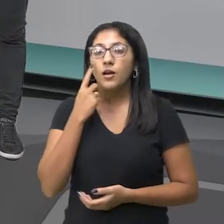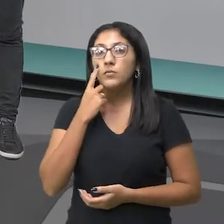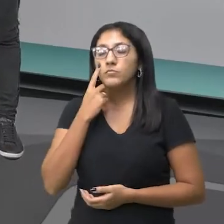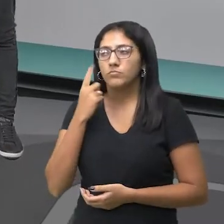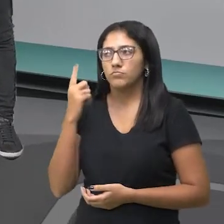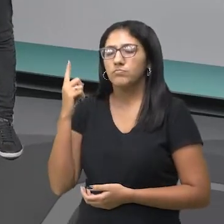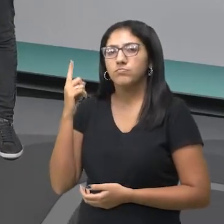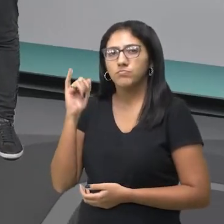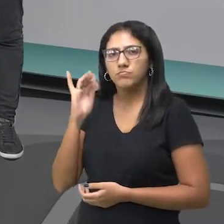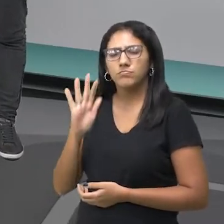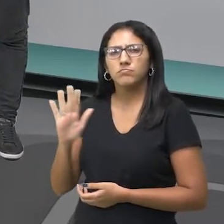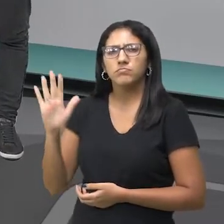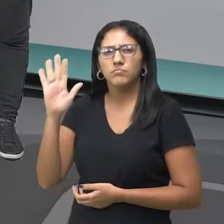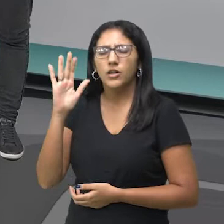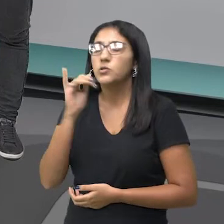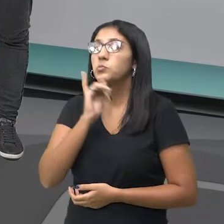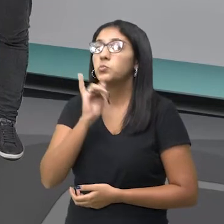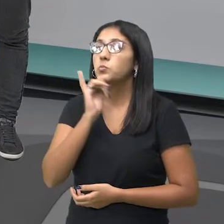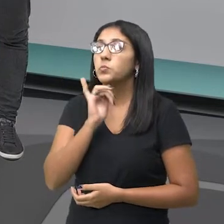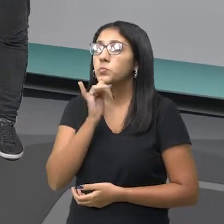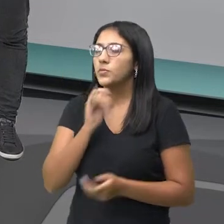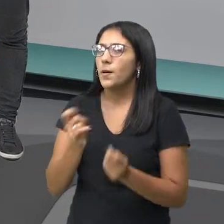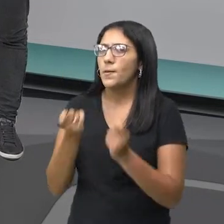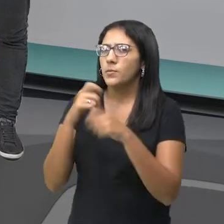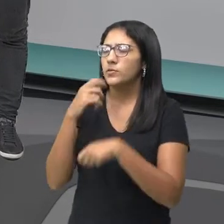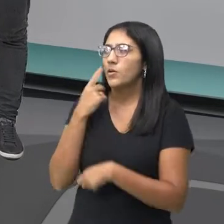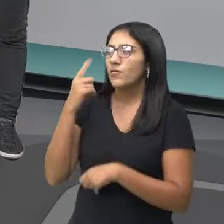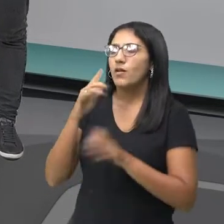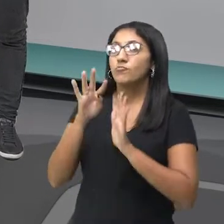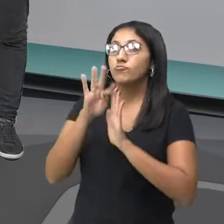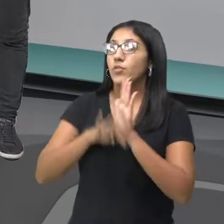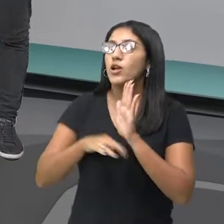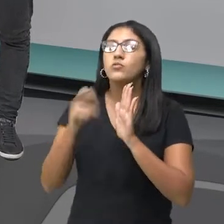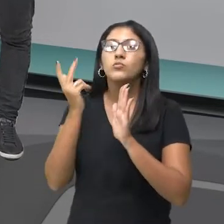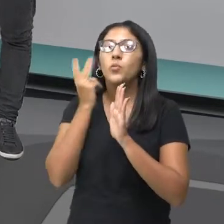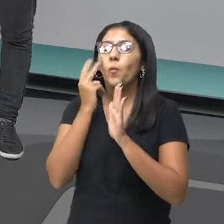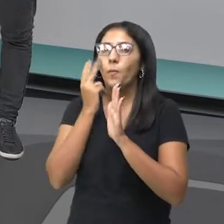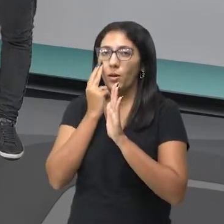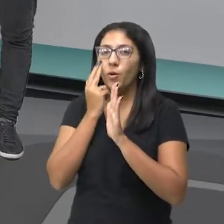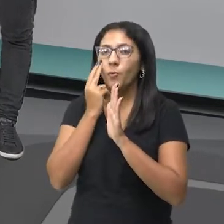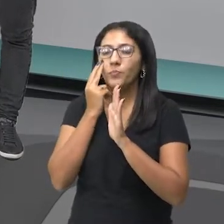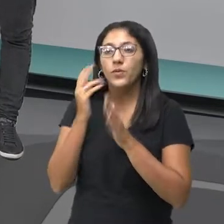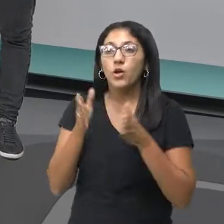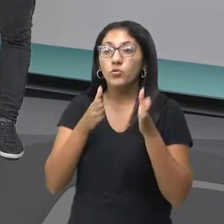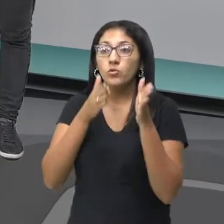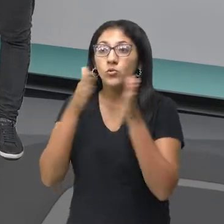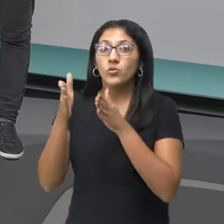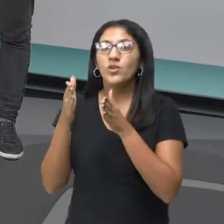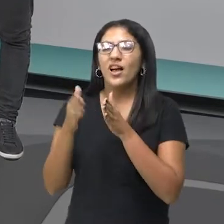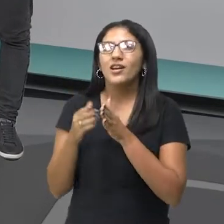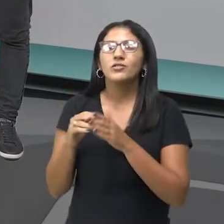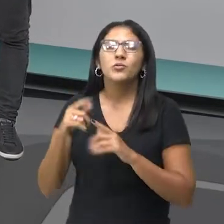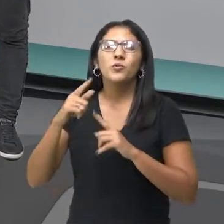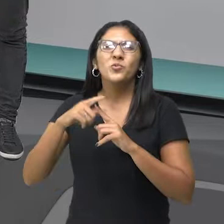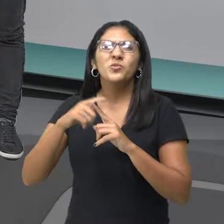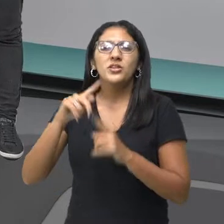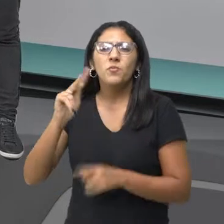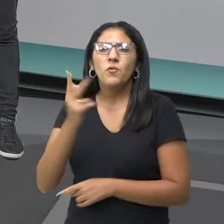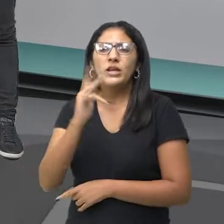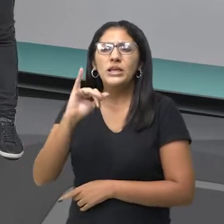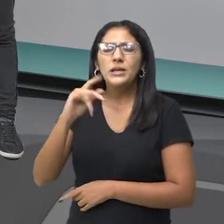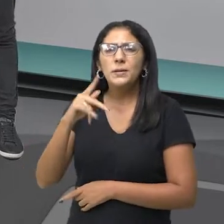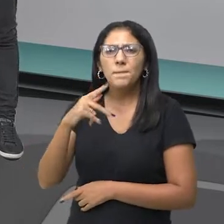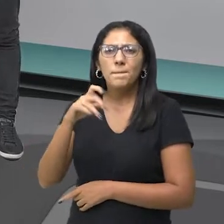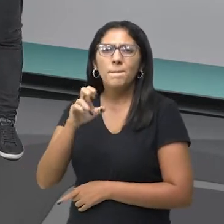meu lado, uma ilustração que mostra para vocês um texto normal. E aqui, um hipertexto. Observem que